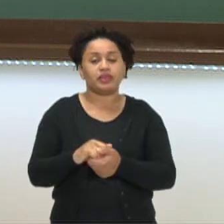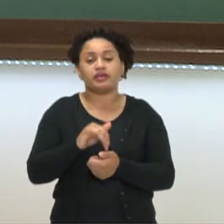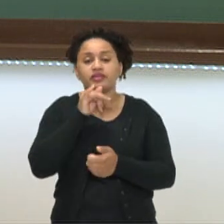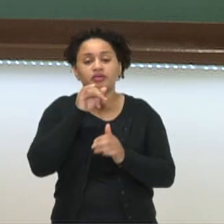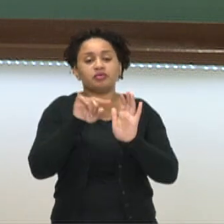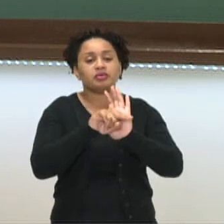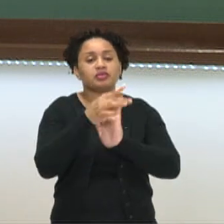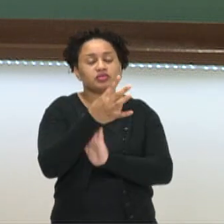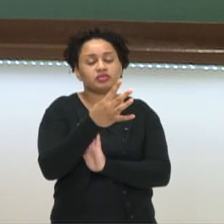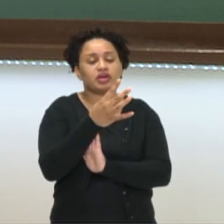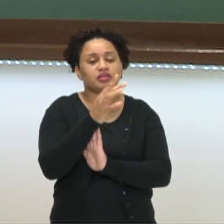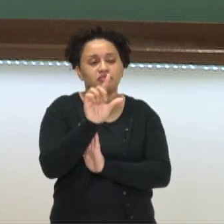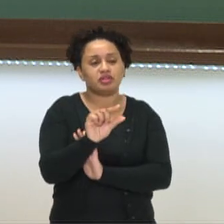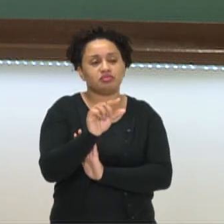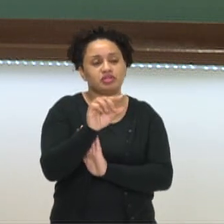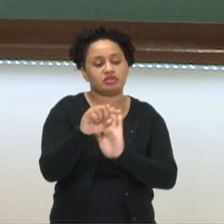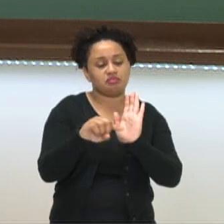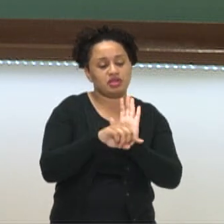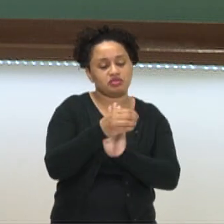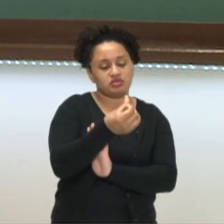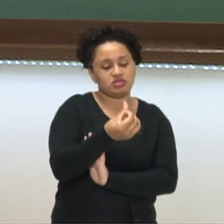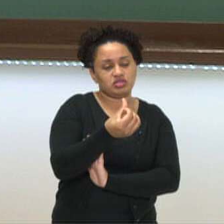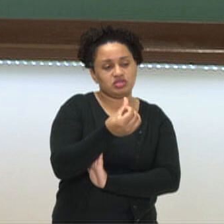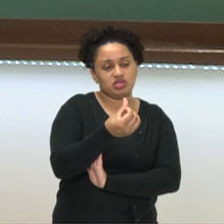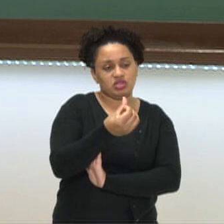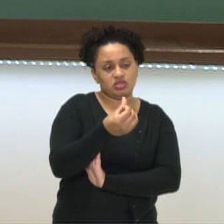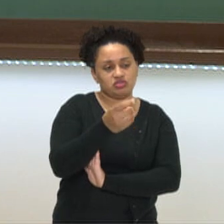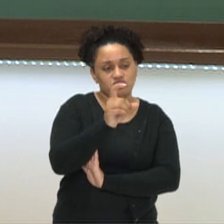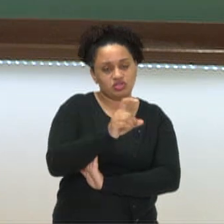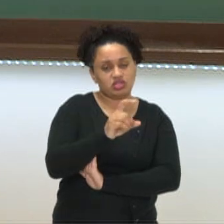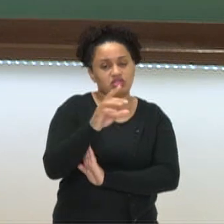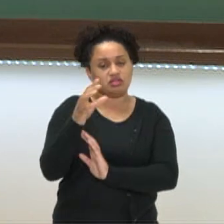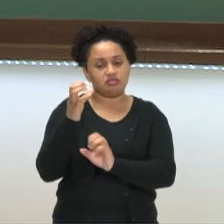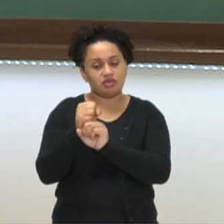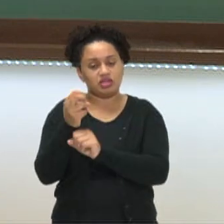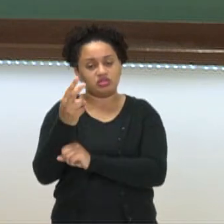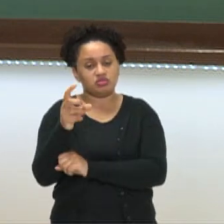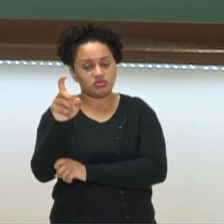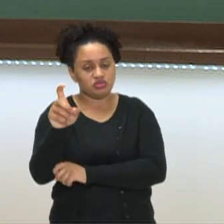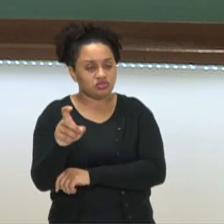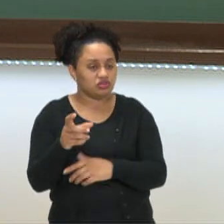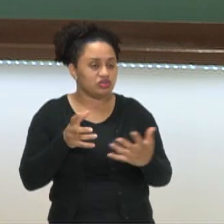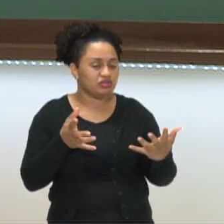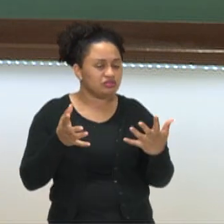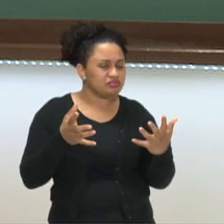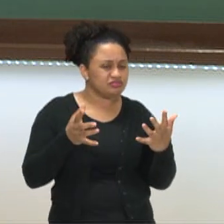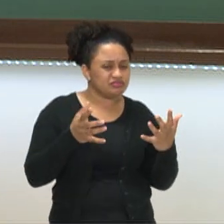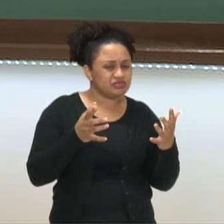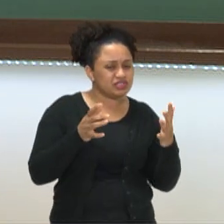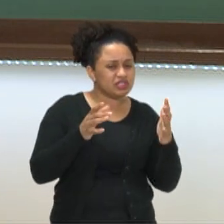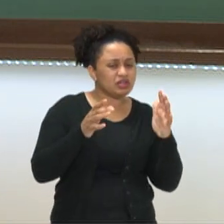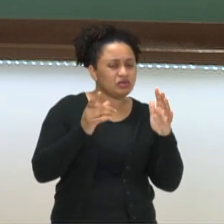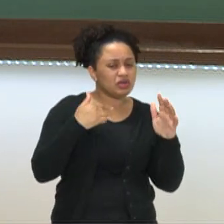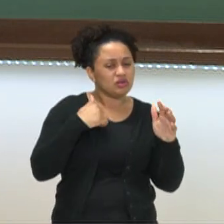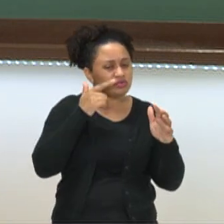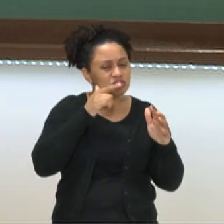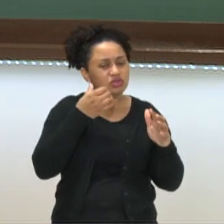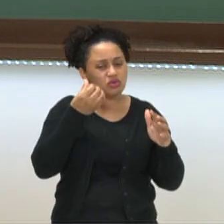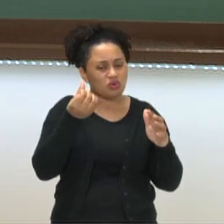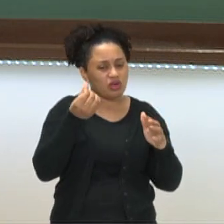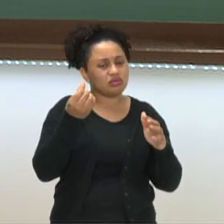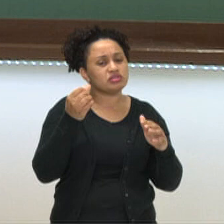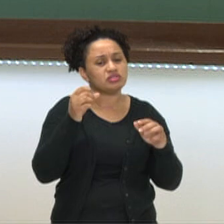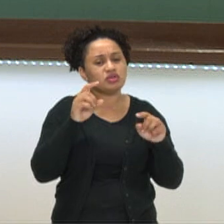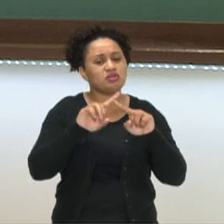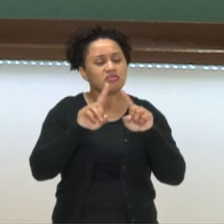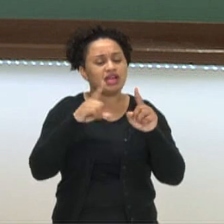exemplo, menos 6x mais 2x. Menos 6 com mais 2 dá menos 4. Então, repare